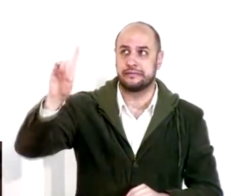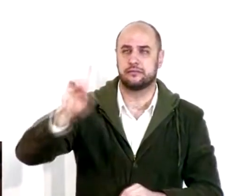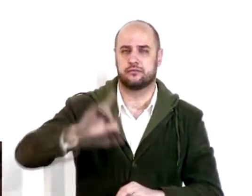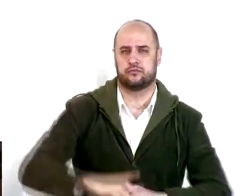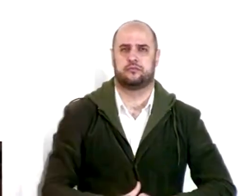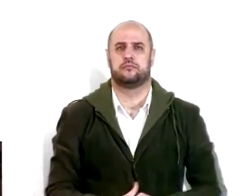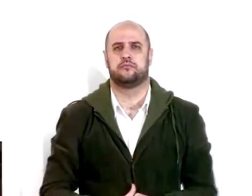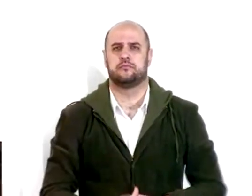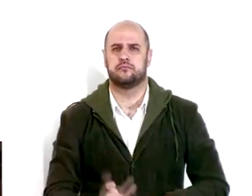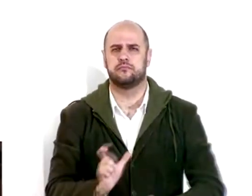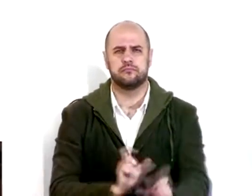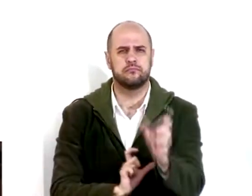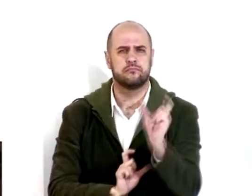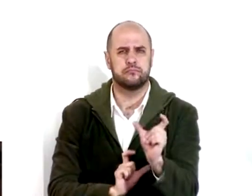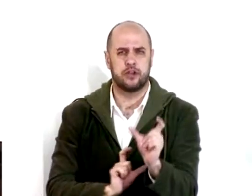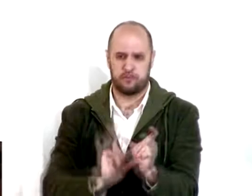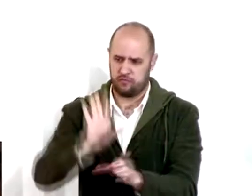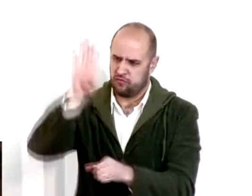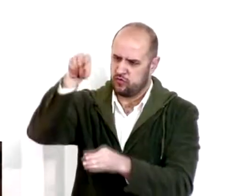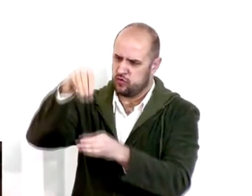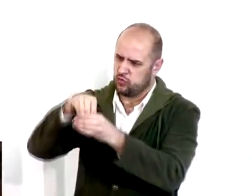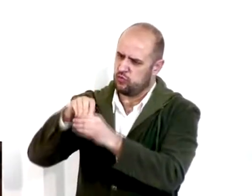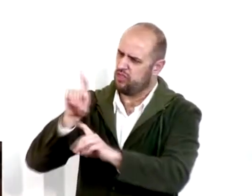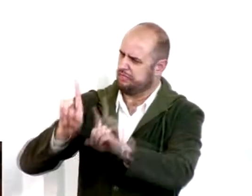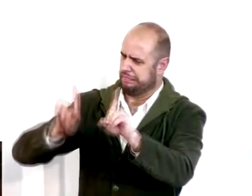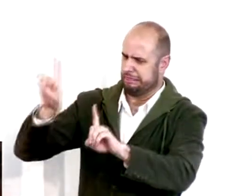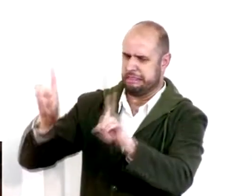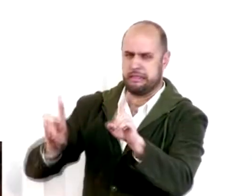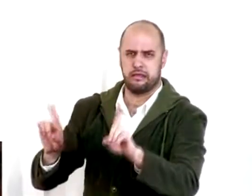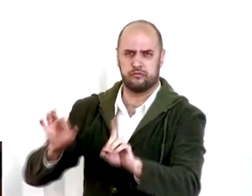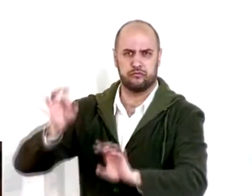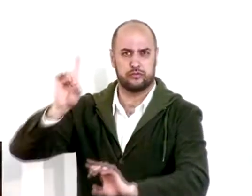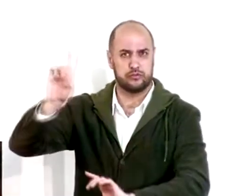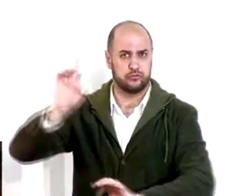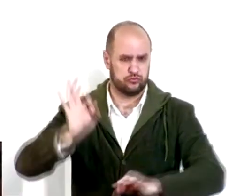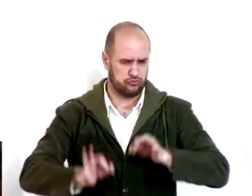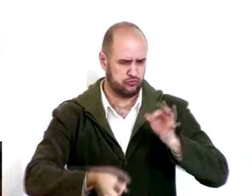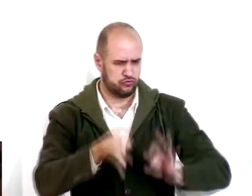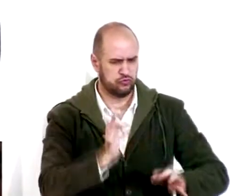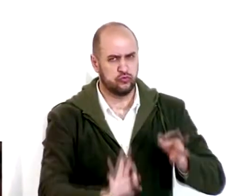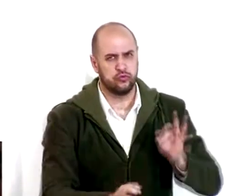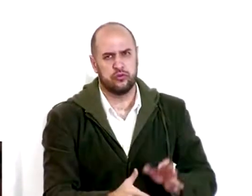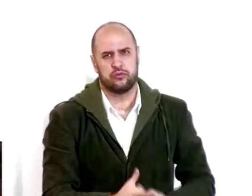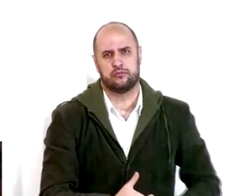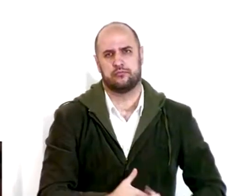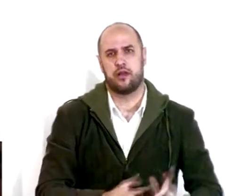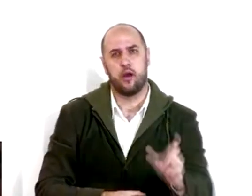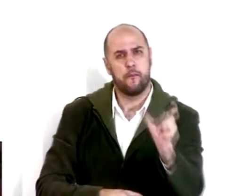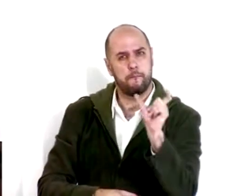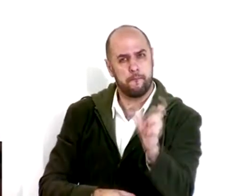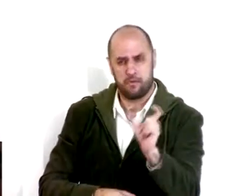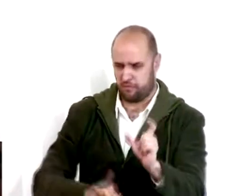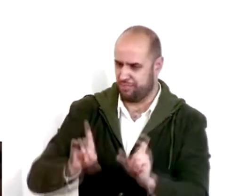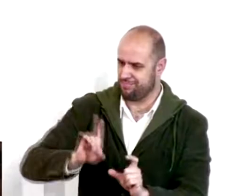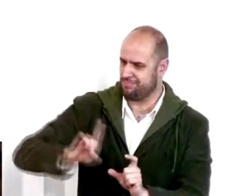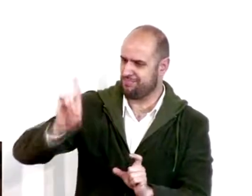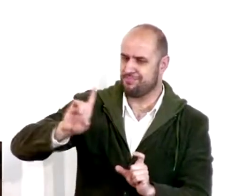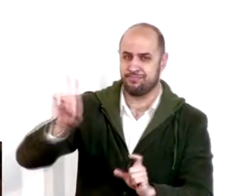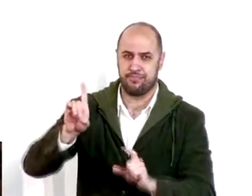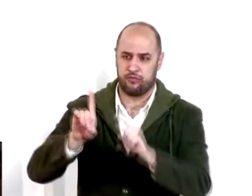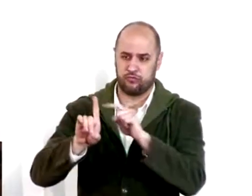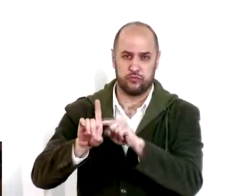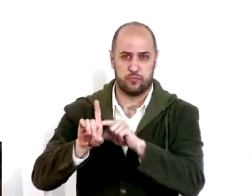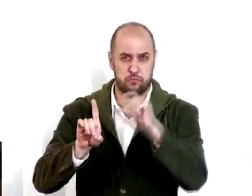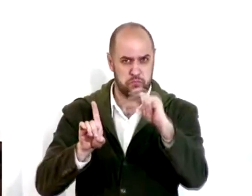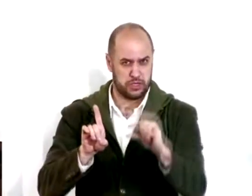o termo no meio dos deuses, ele julga. Eis aqui a palavra deuses com D